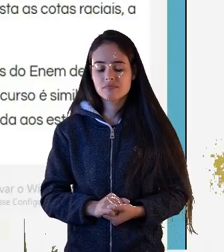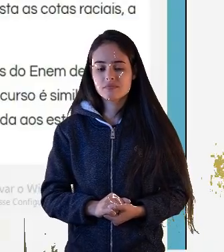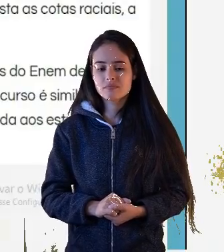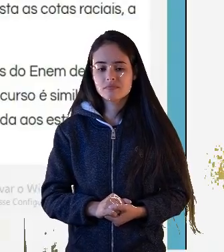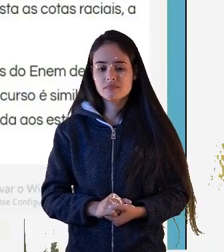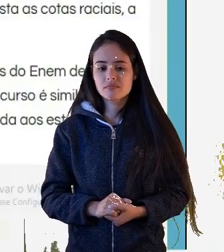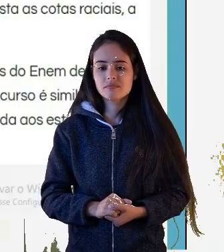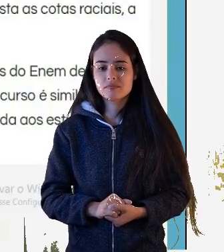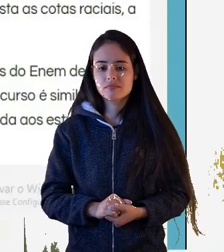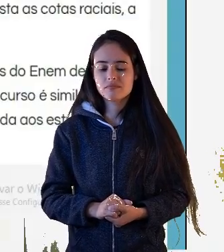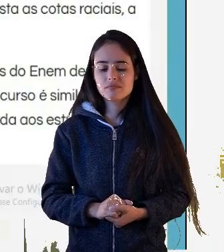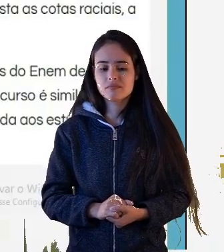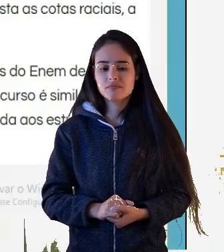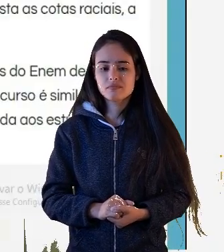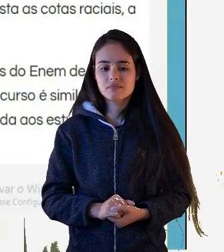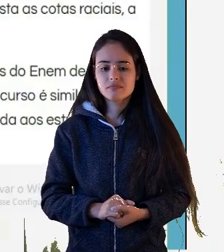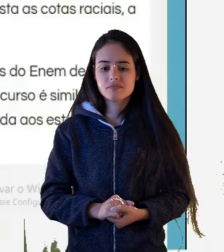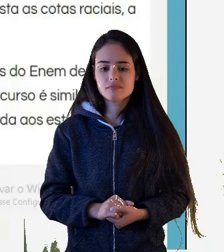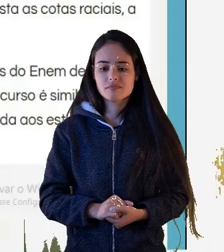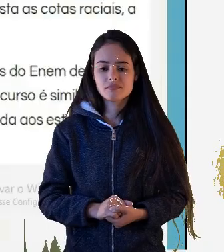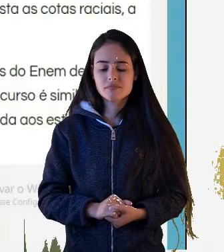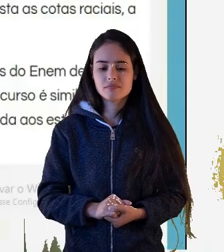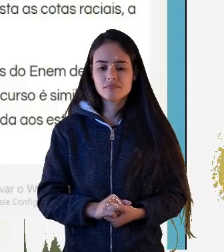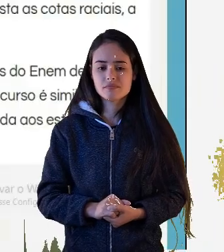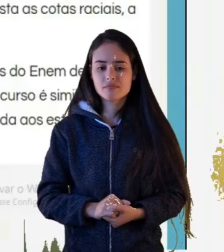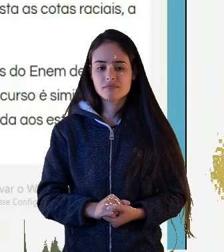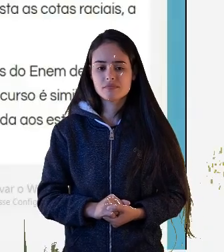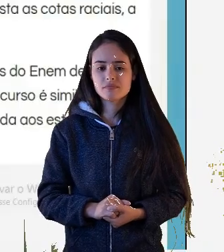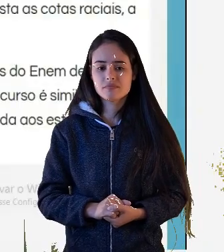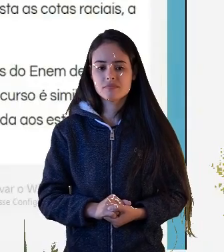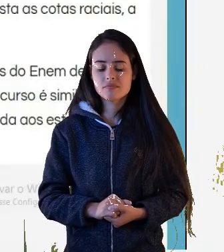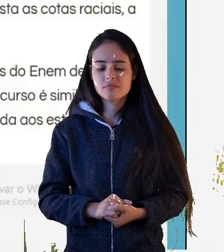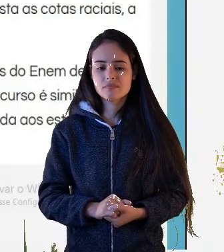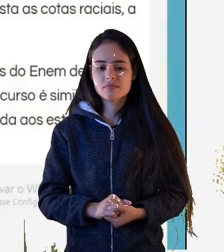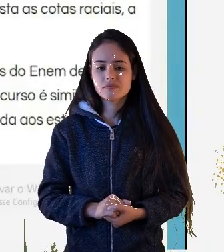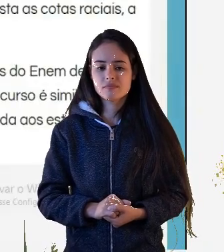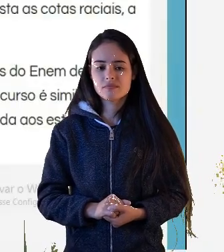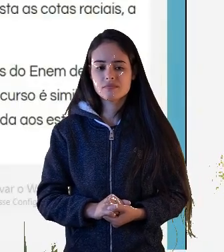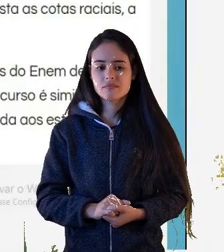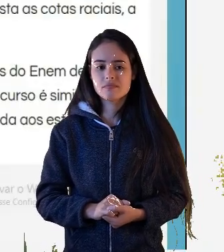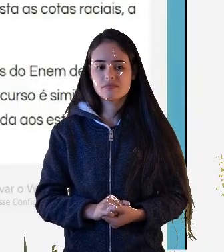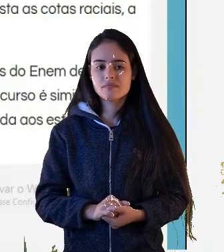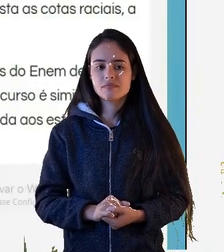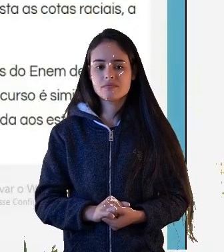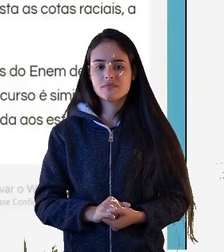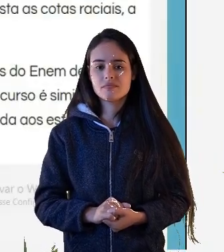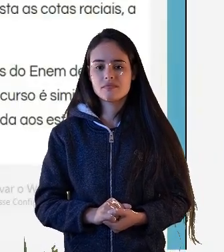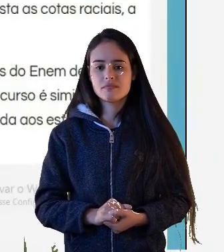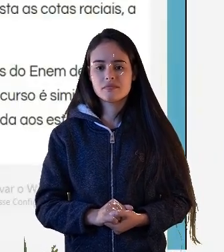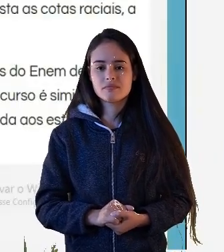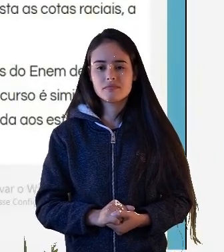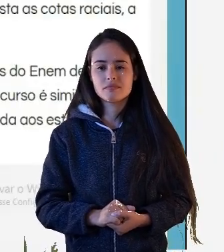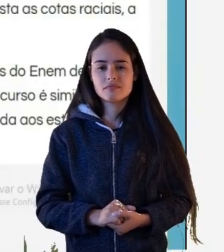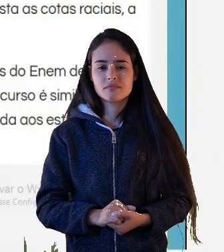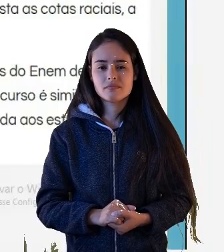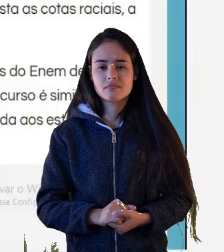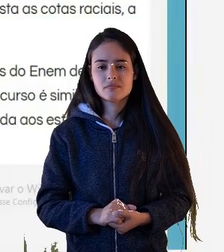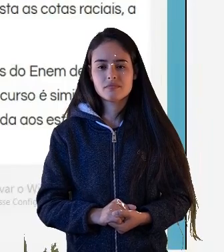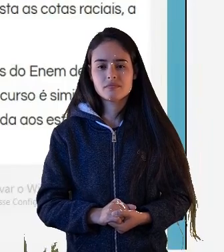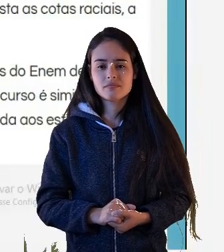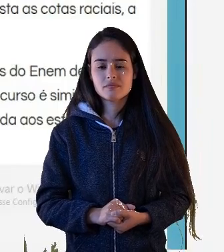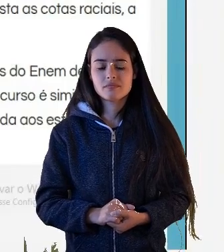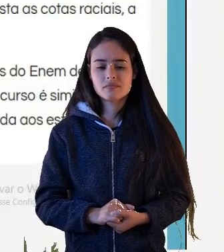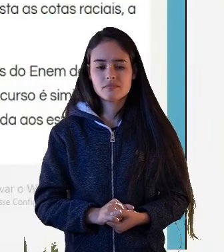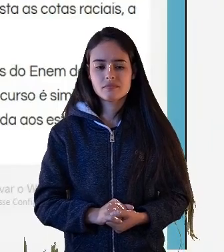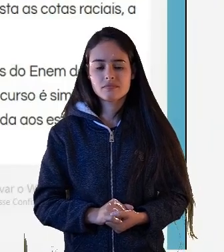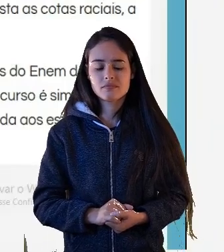por um curso, né, que é muito sério também, é um curso online, mas é ao vivo, né? Aqui no IFMG